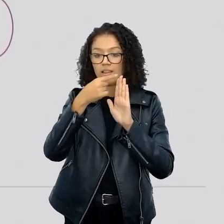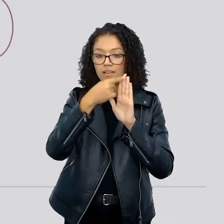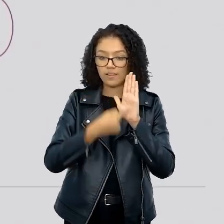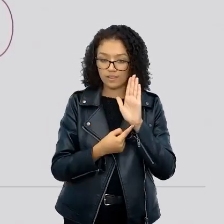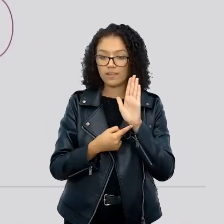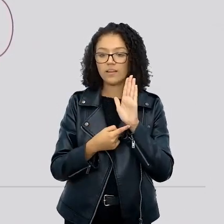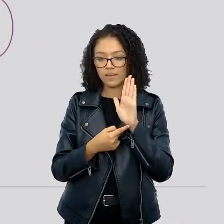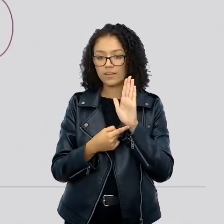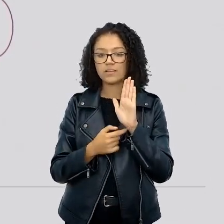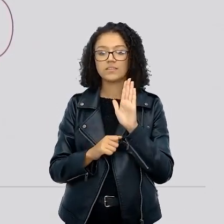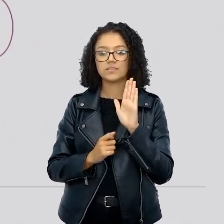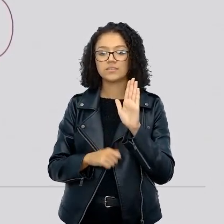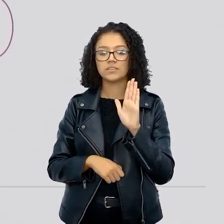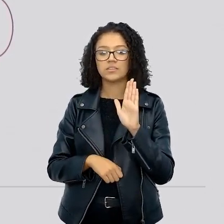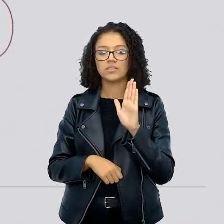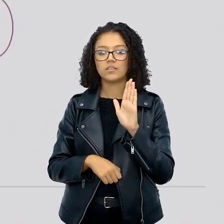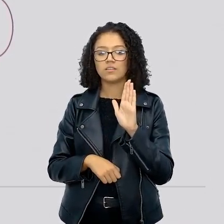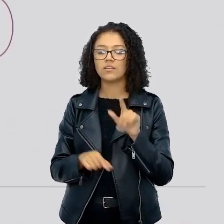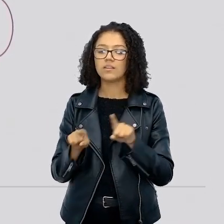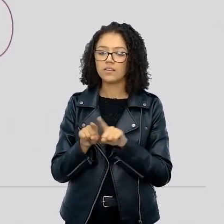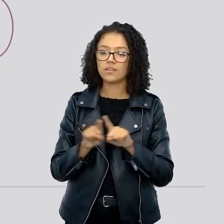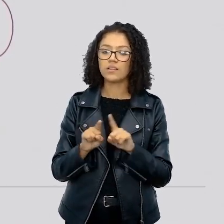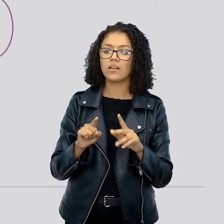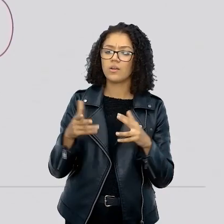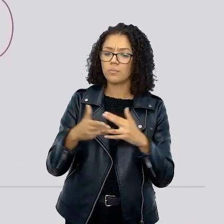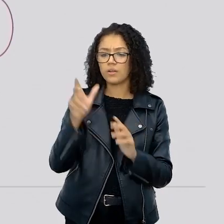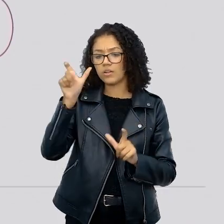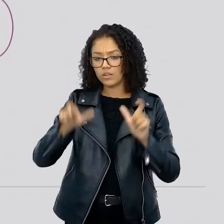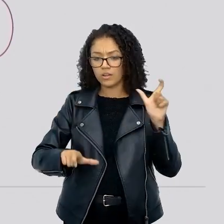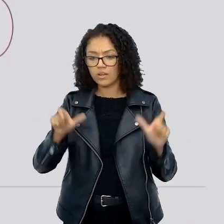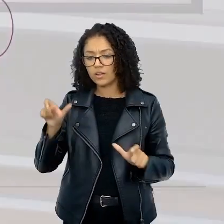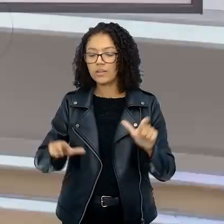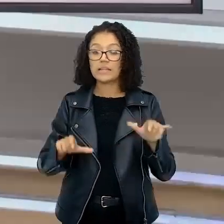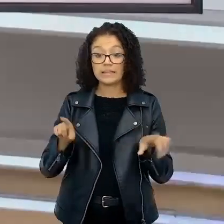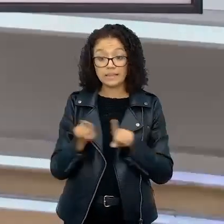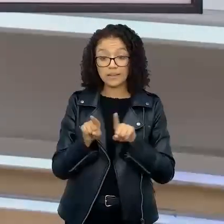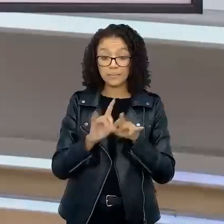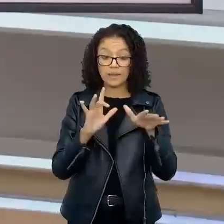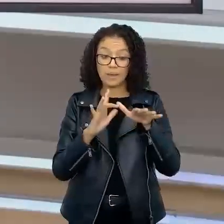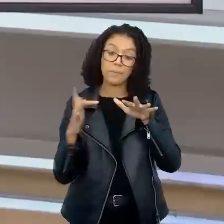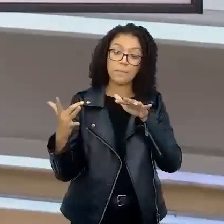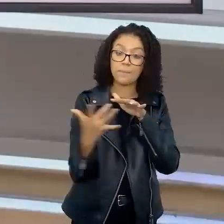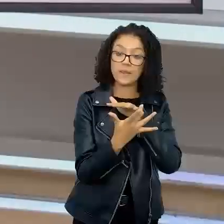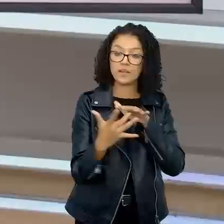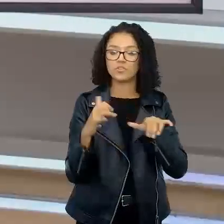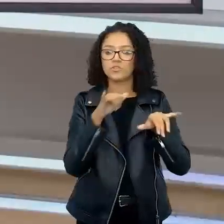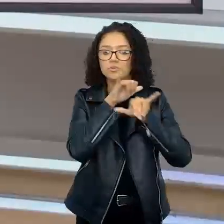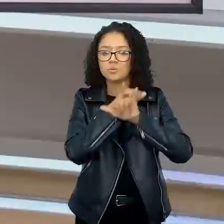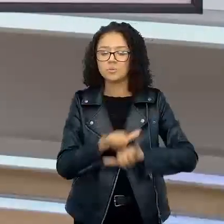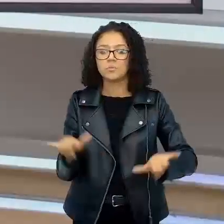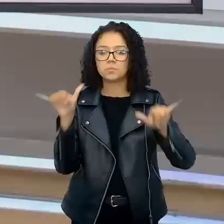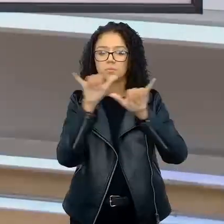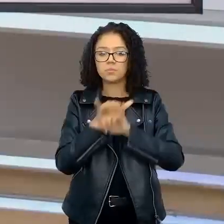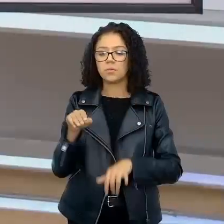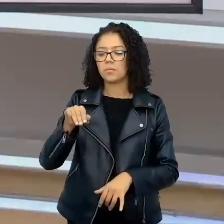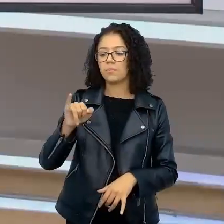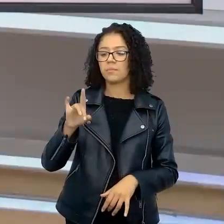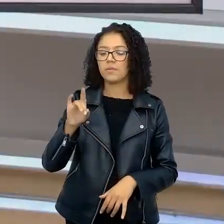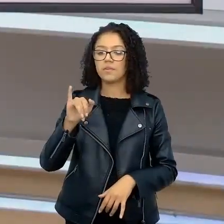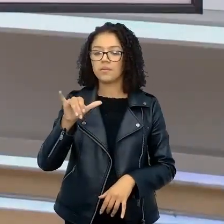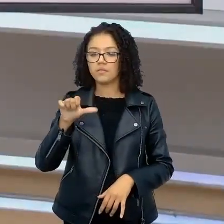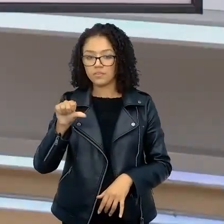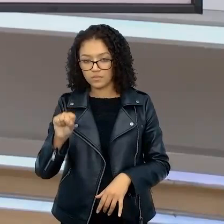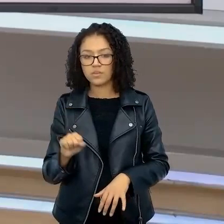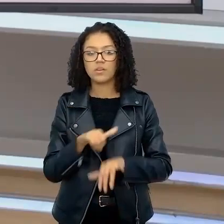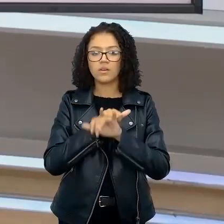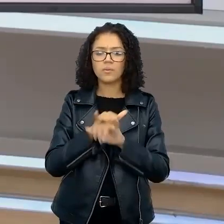questão de leis, de cidadãos, a mídia, para a gente fazer campanhas o ano inteiro sobre essas